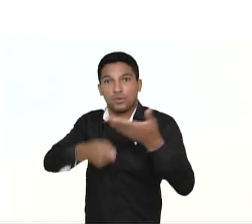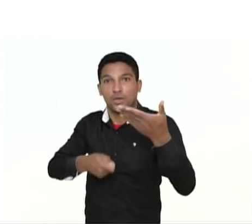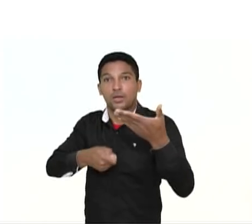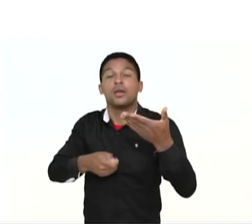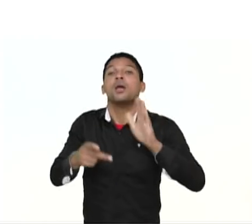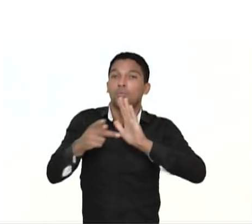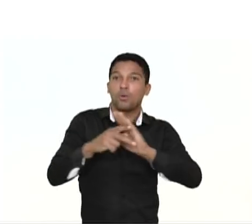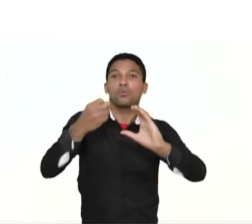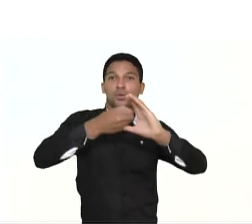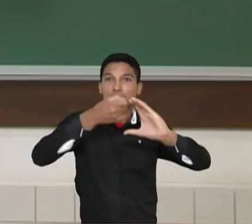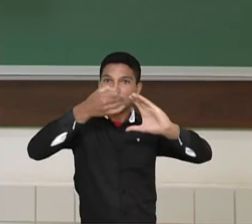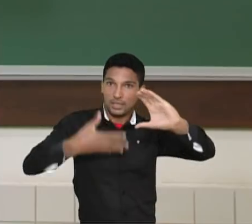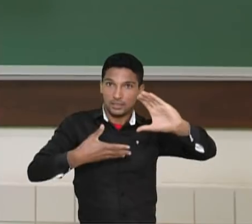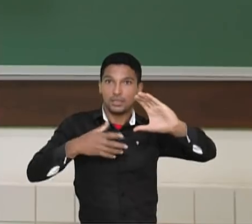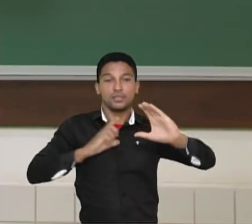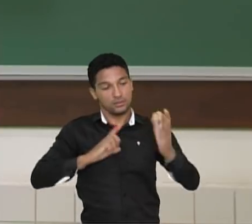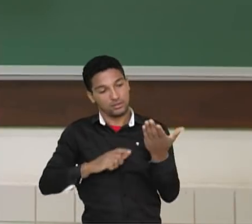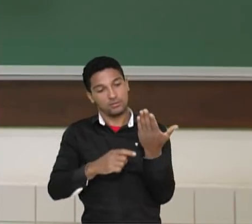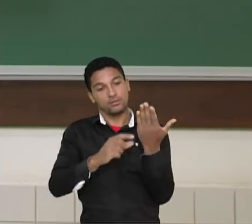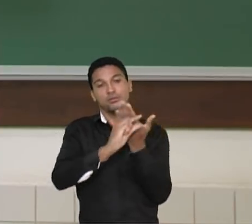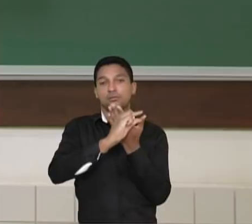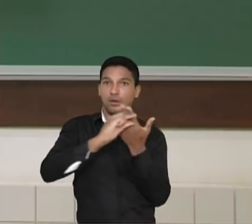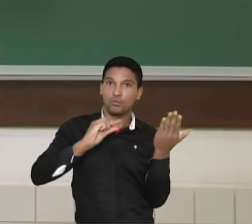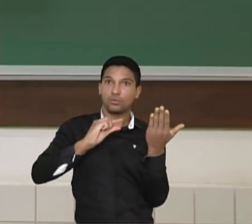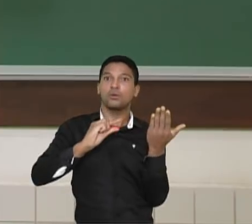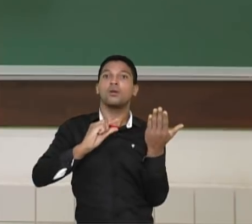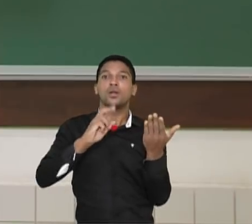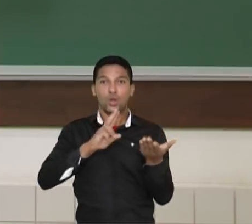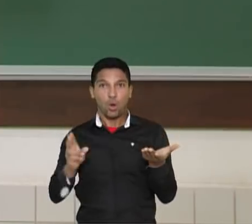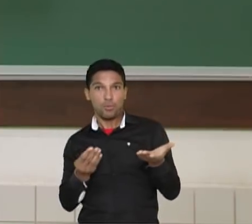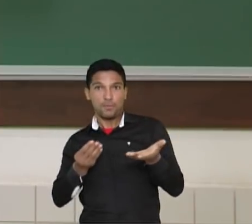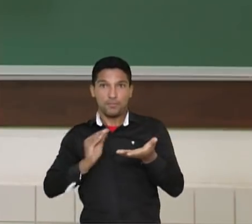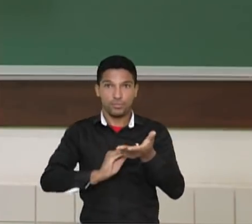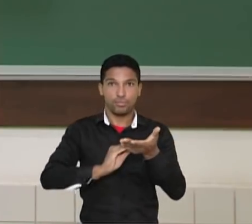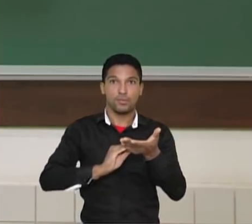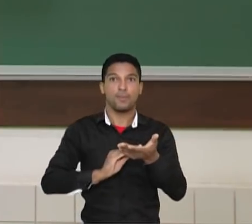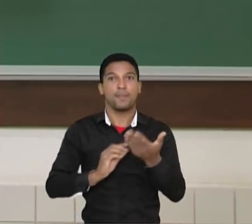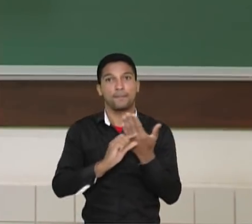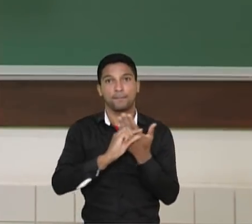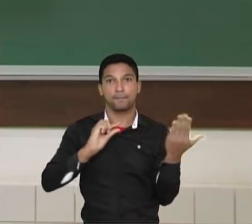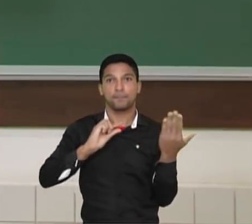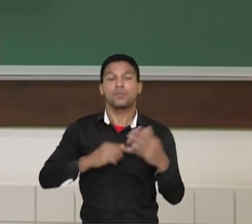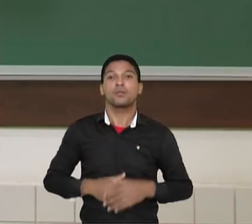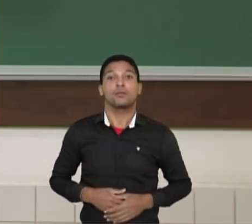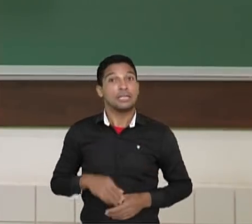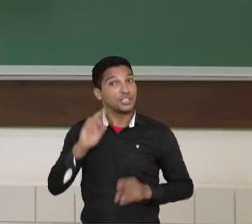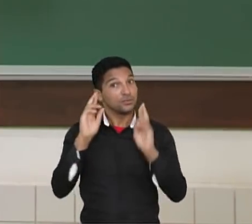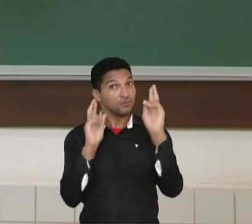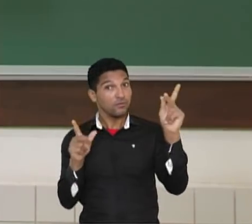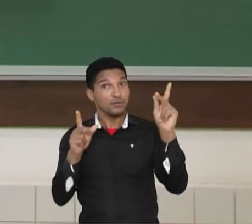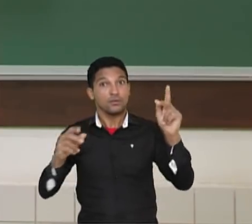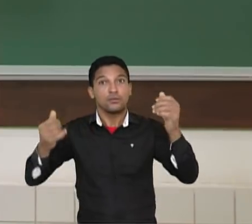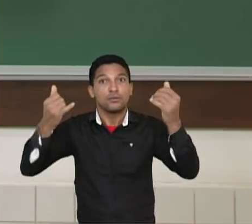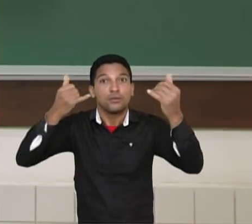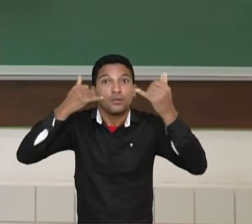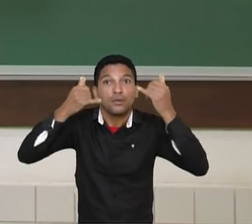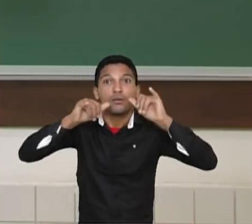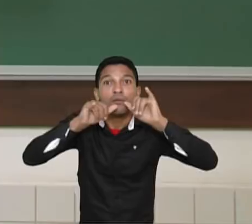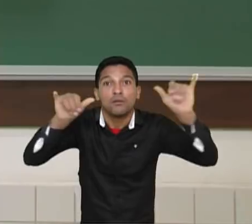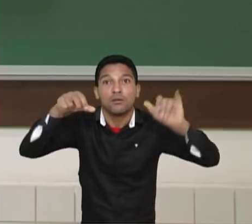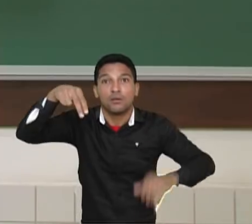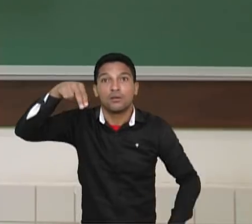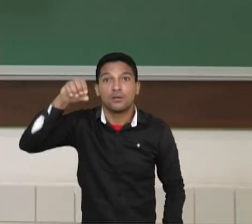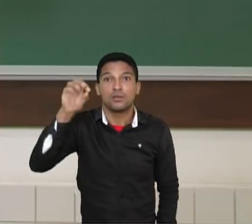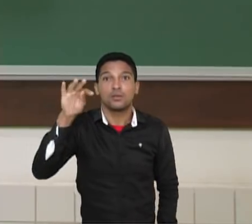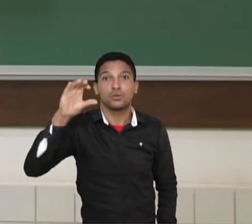de quem a produziu, diferente de uma notícia, porque a notícia ela é curta, ela não tem opinião, certo?